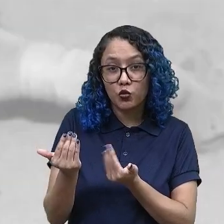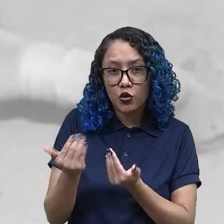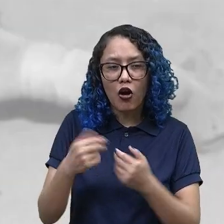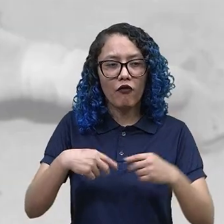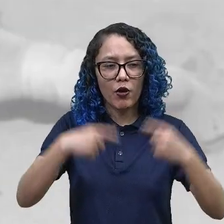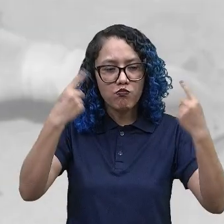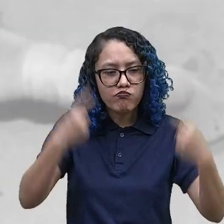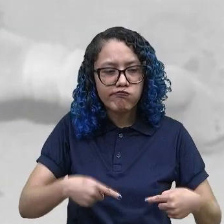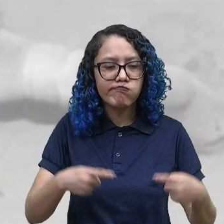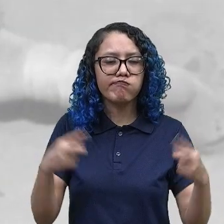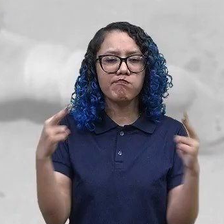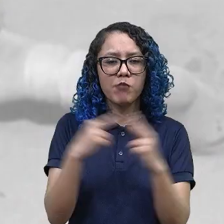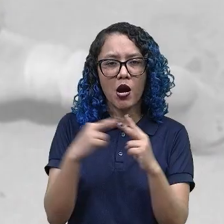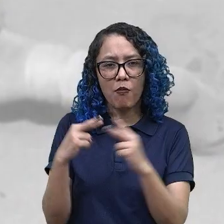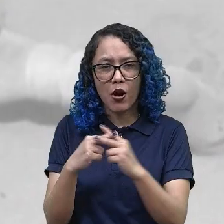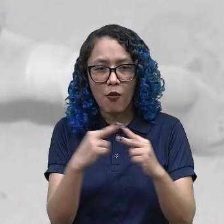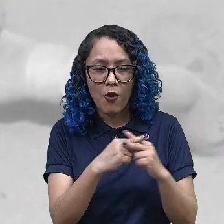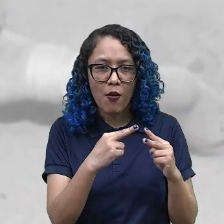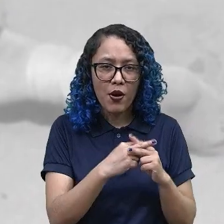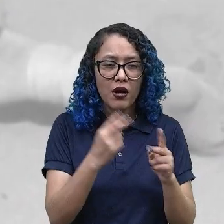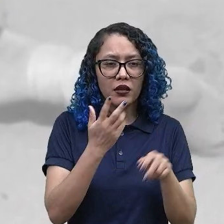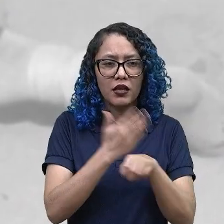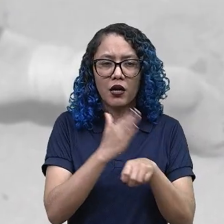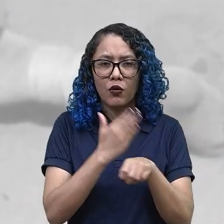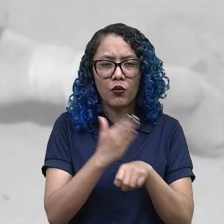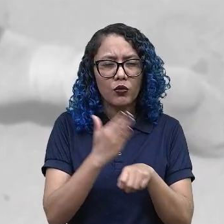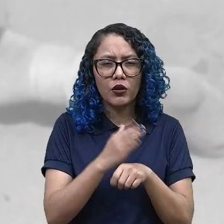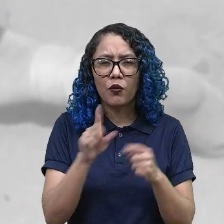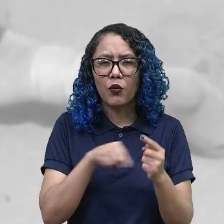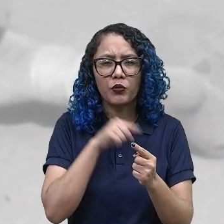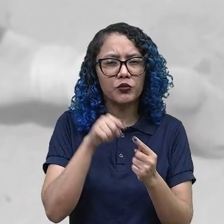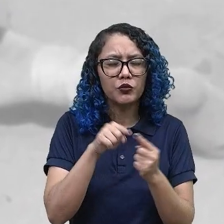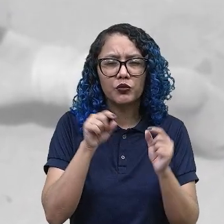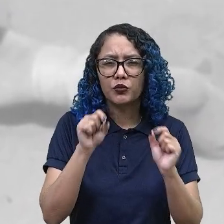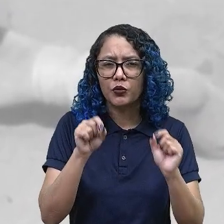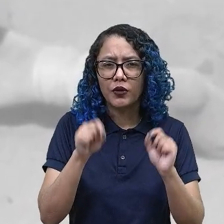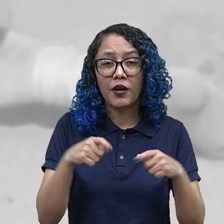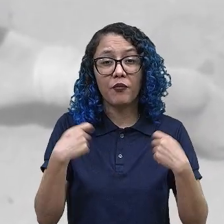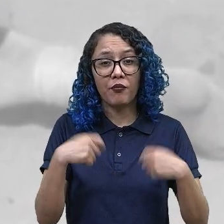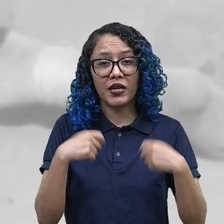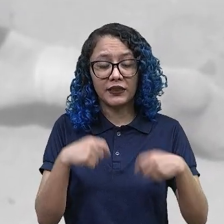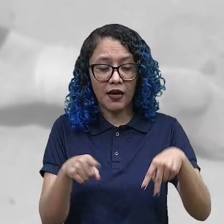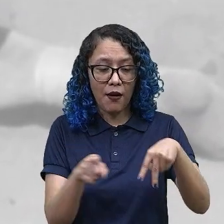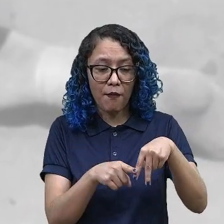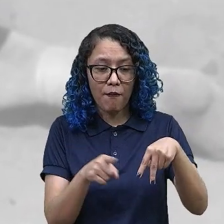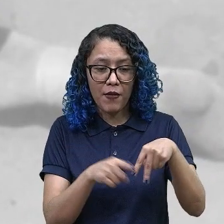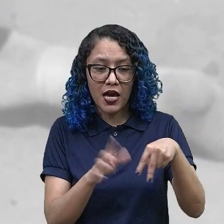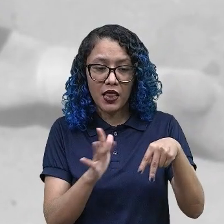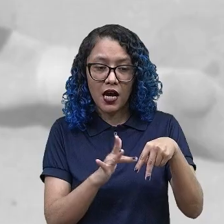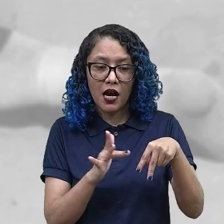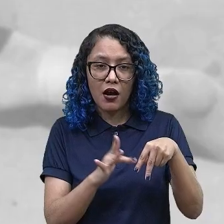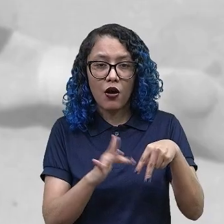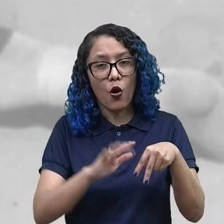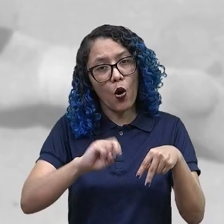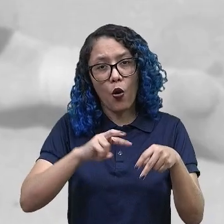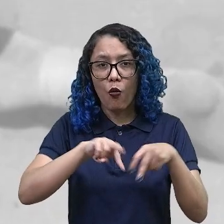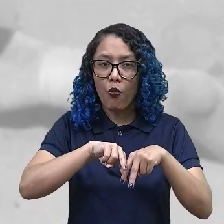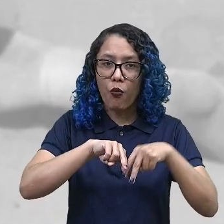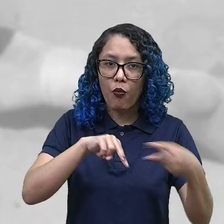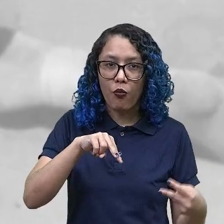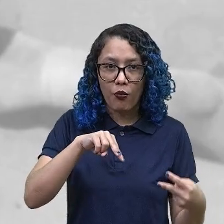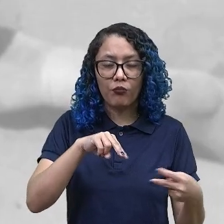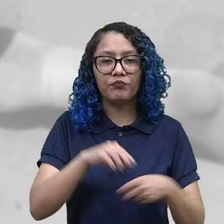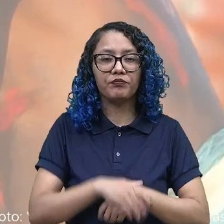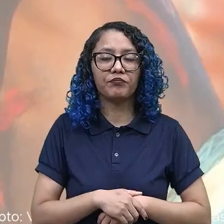enfrentam. Nessas lutas, os índios têm como objetivo encostar na perna do adversário ou derrubá-lo. Durante a noite